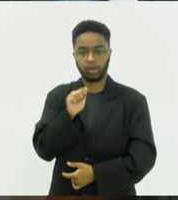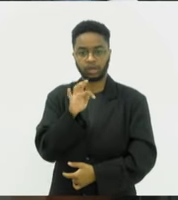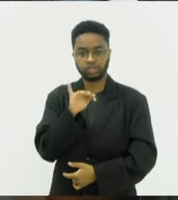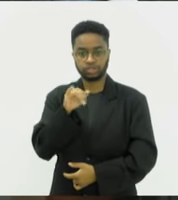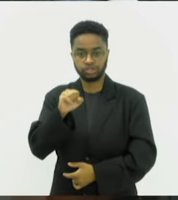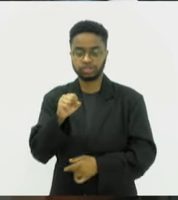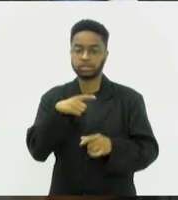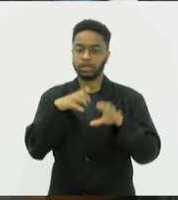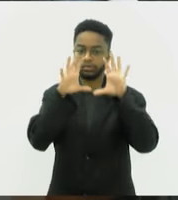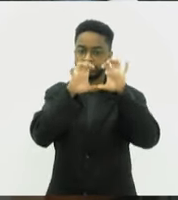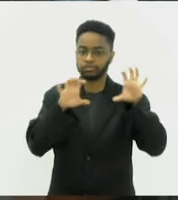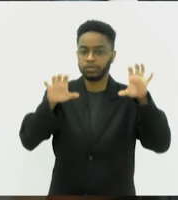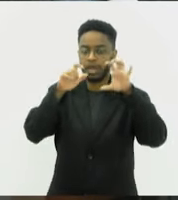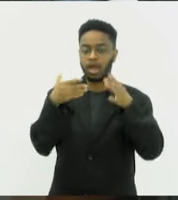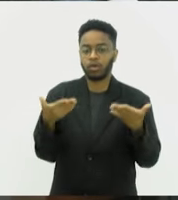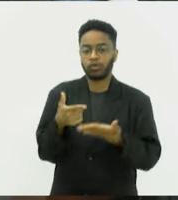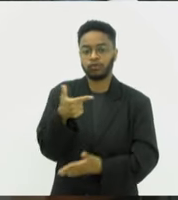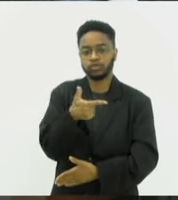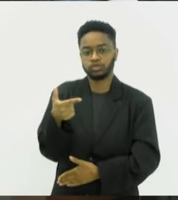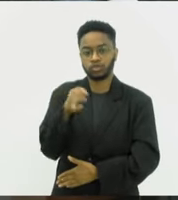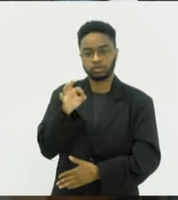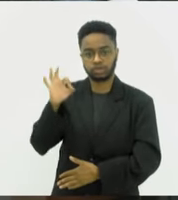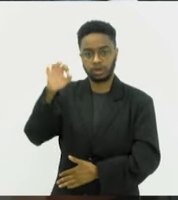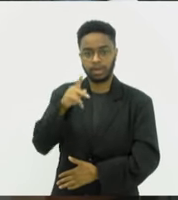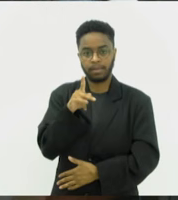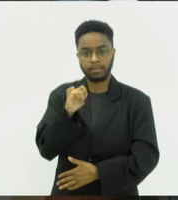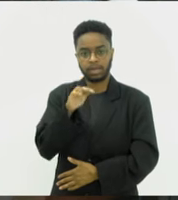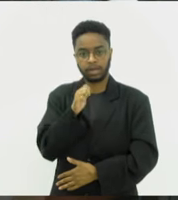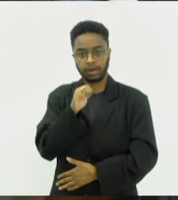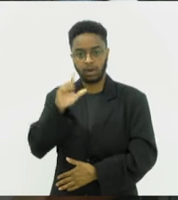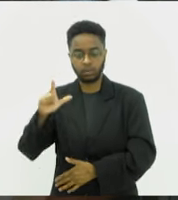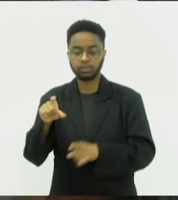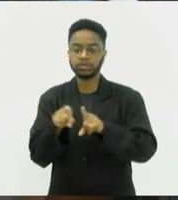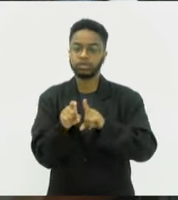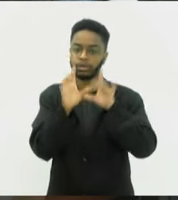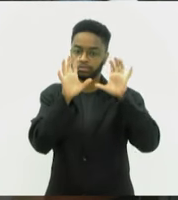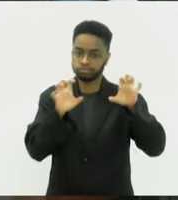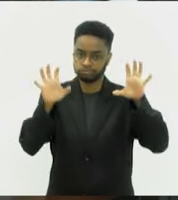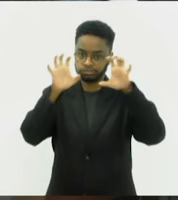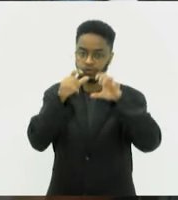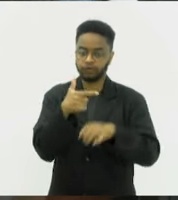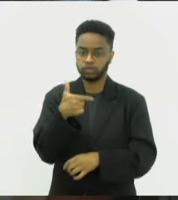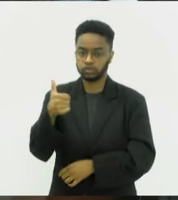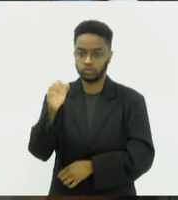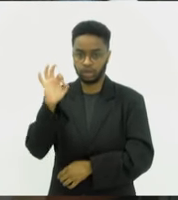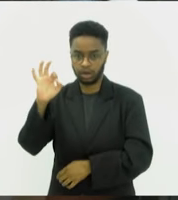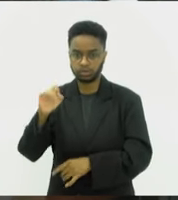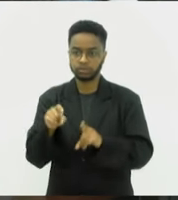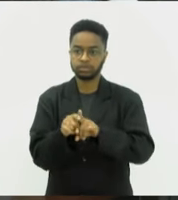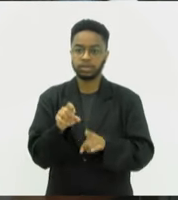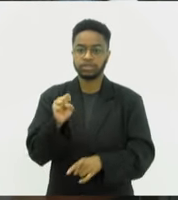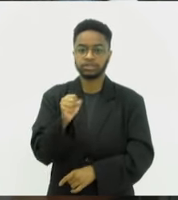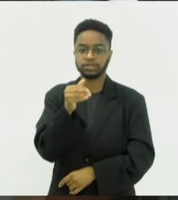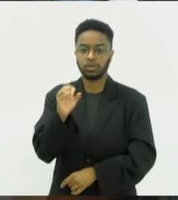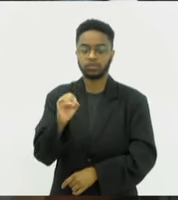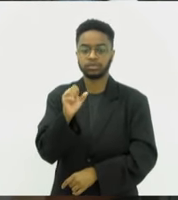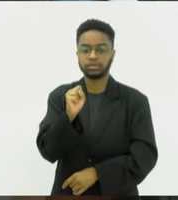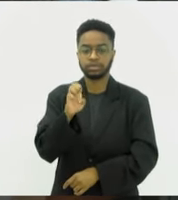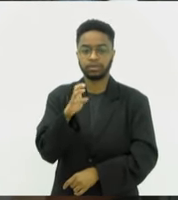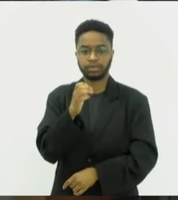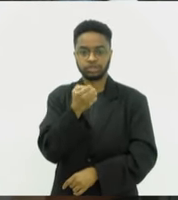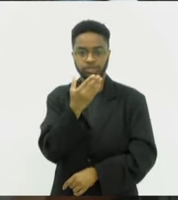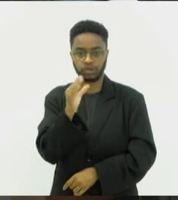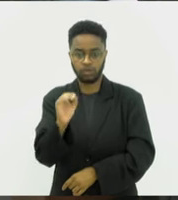nublado, 22 graus nesse momento. Pinheiral, também nublado, 21 graus. São Sebastião do Alto,